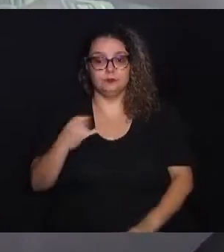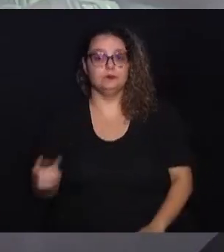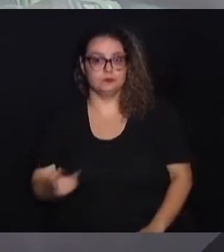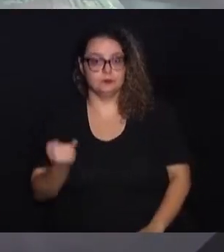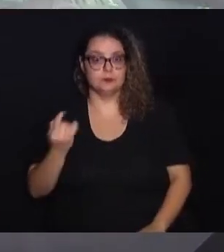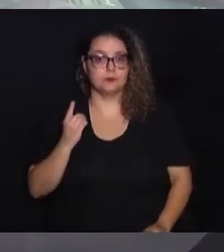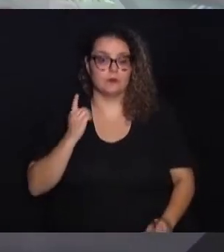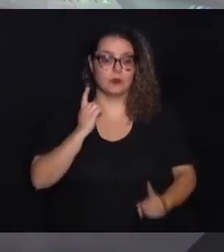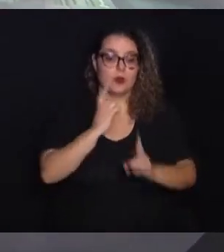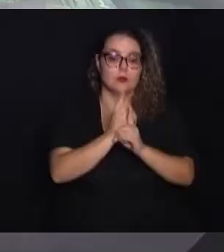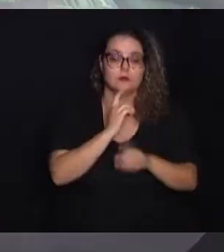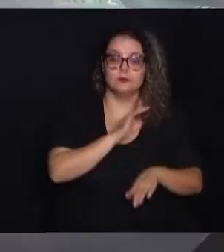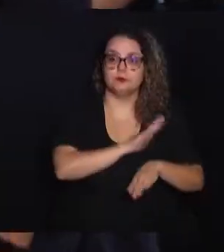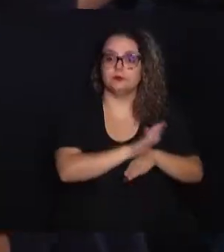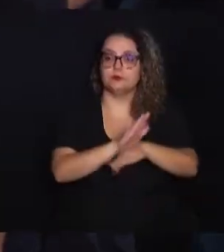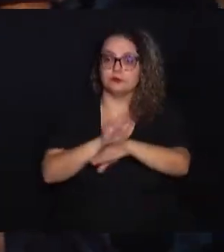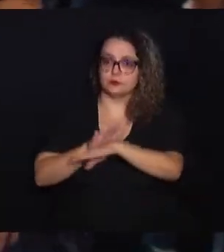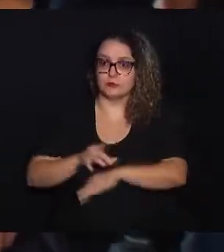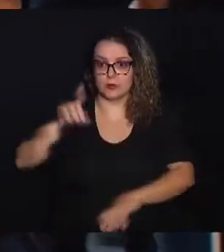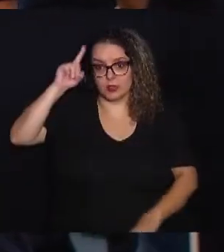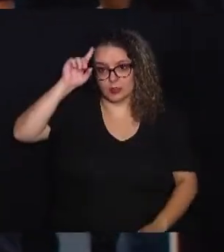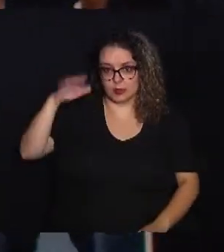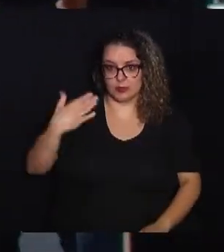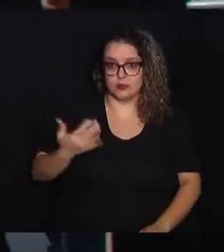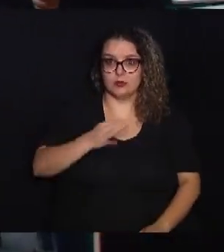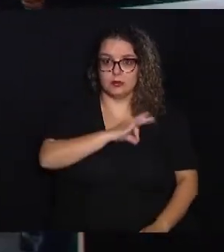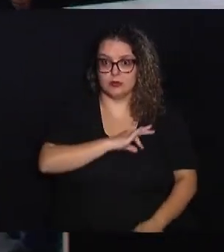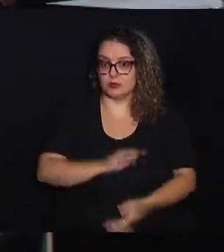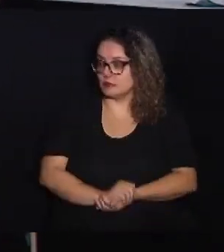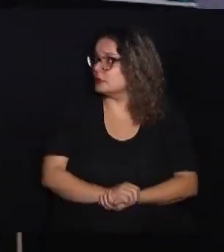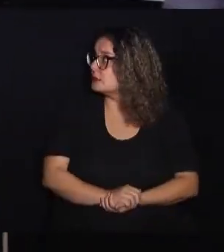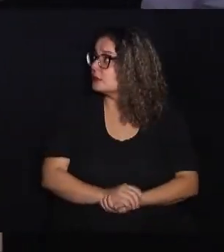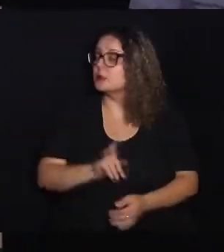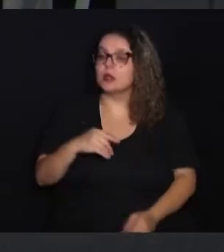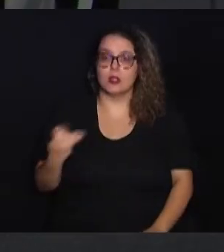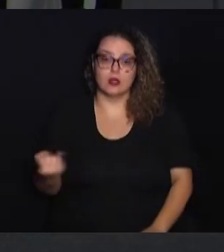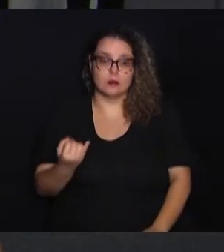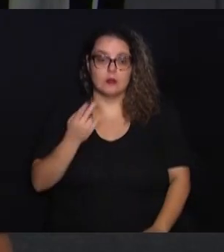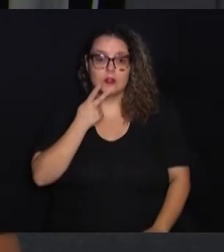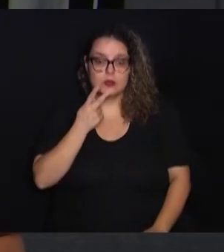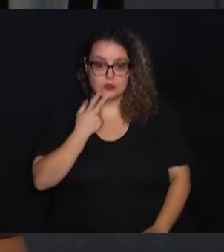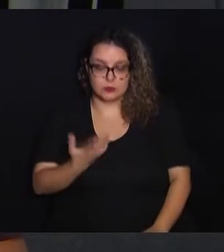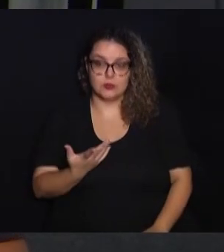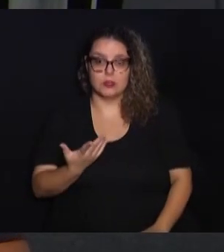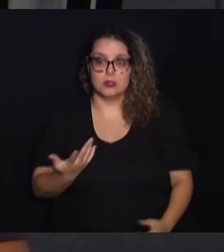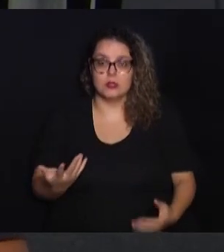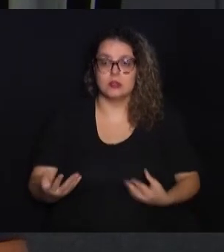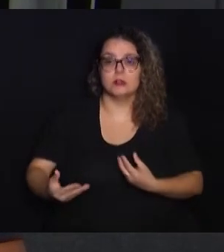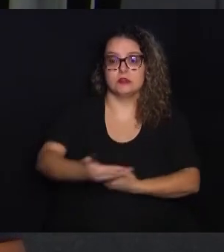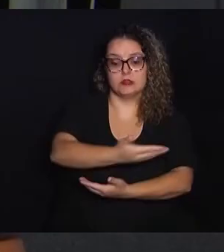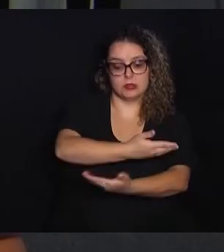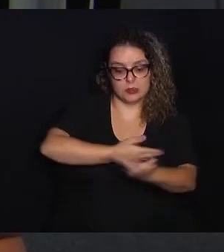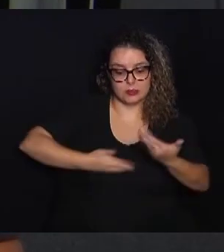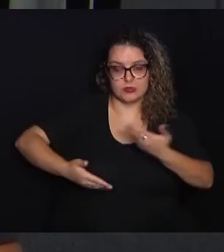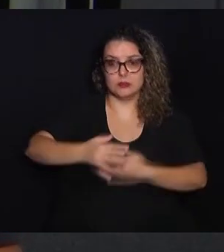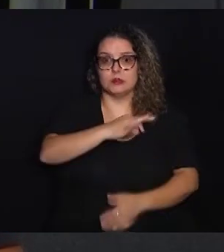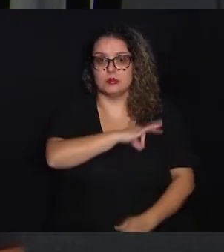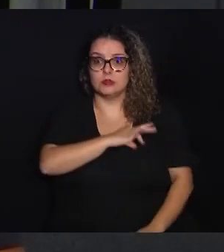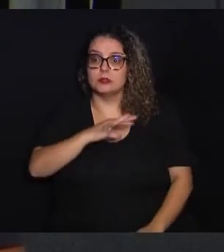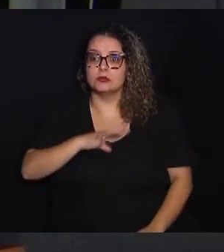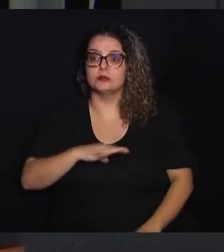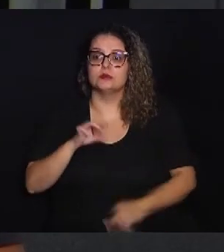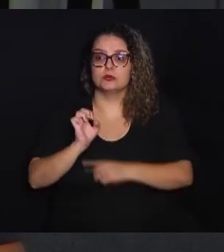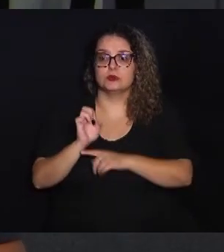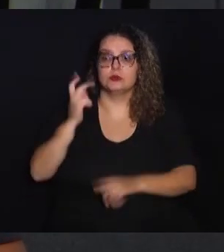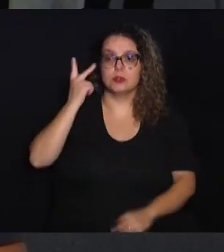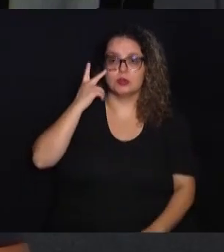como o encontro é importante para auxiliar nas atividades diárias das guardas. É importante a gente ressaltar essa integração